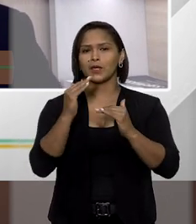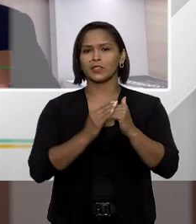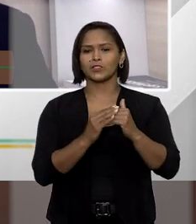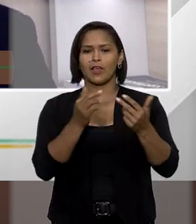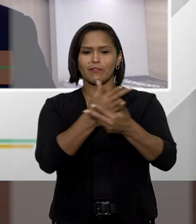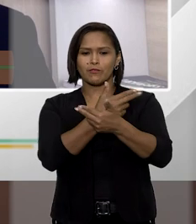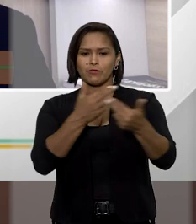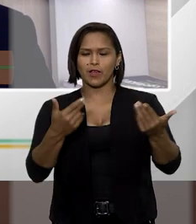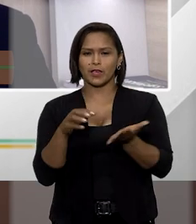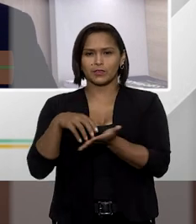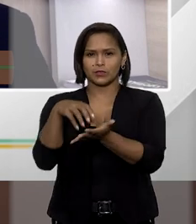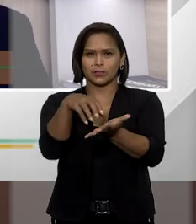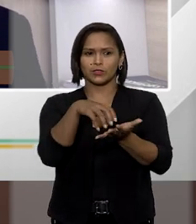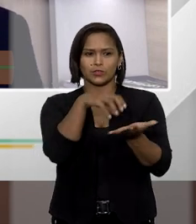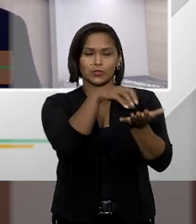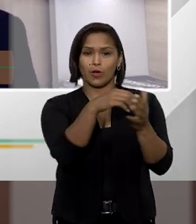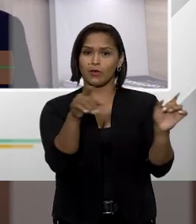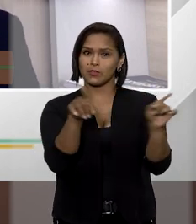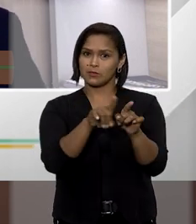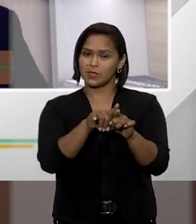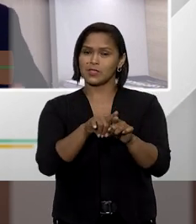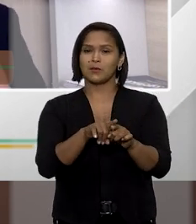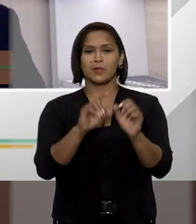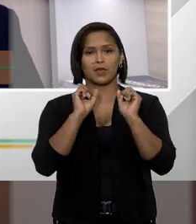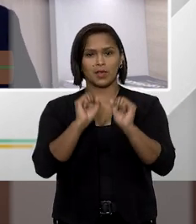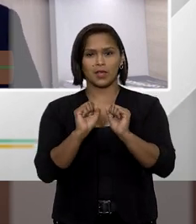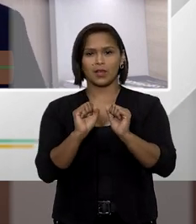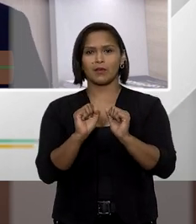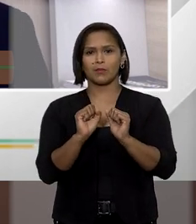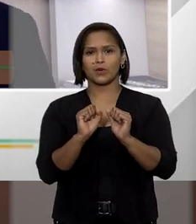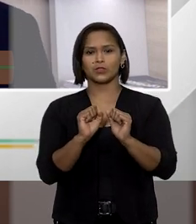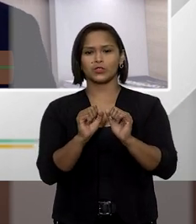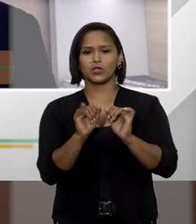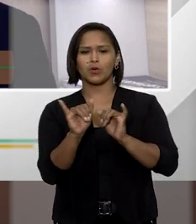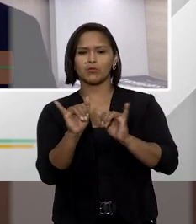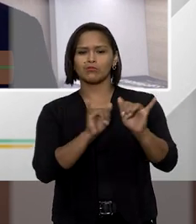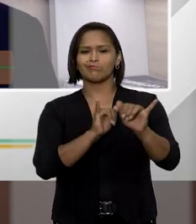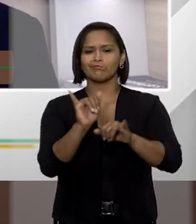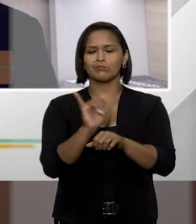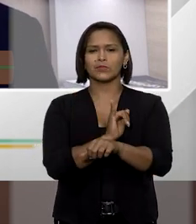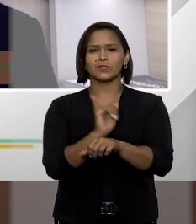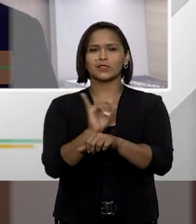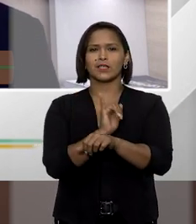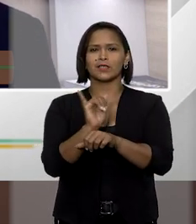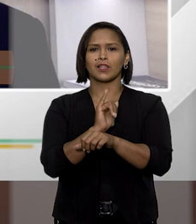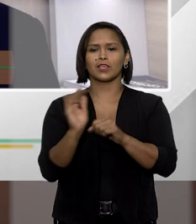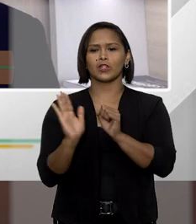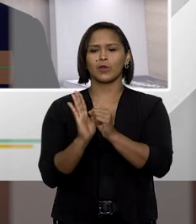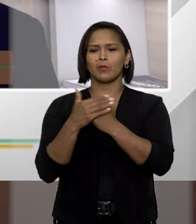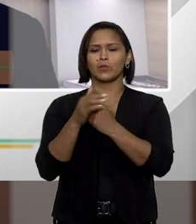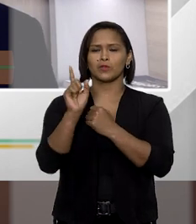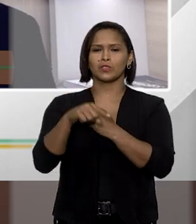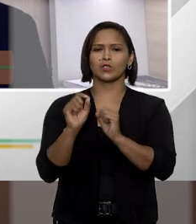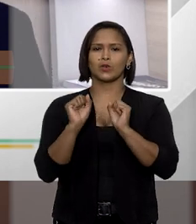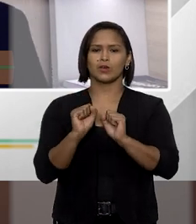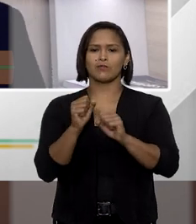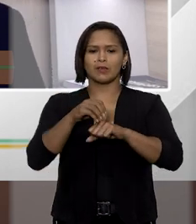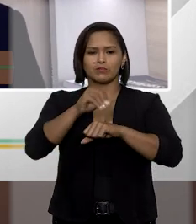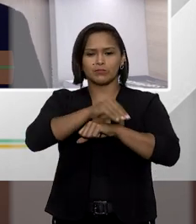em vários entes, mas também servir como um mecanismo protetor ou mecanismo que